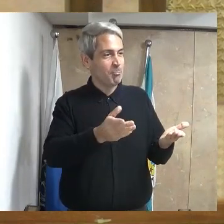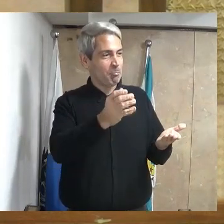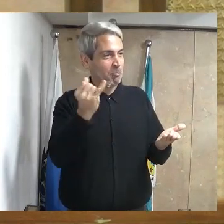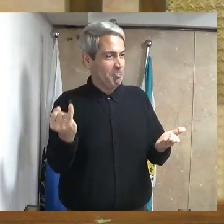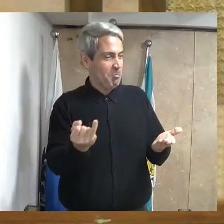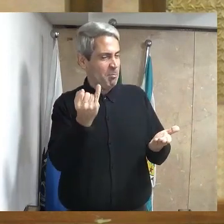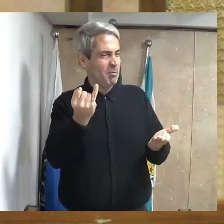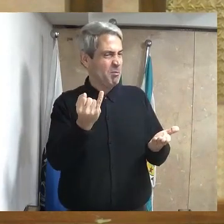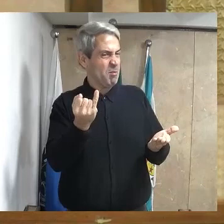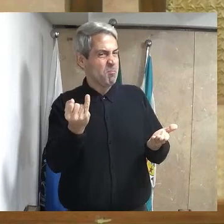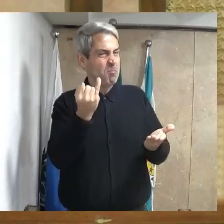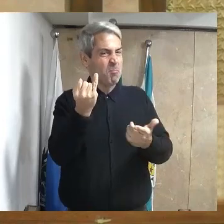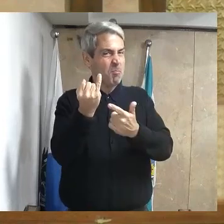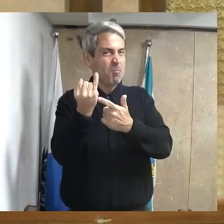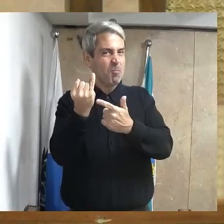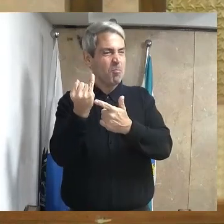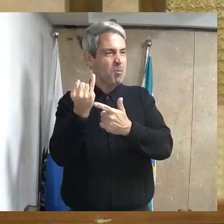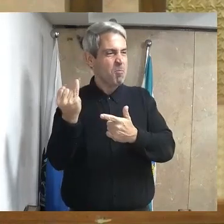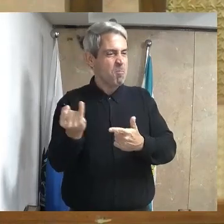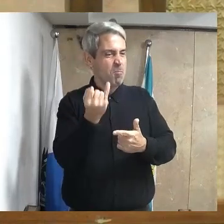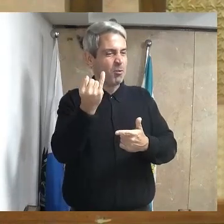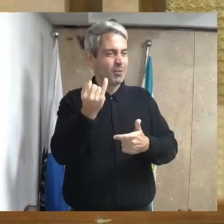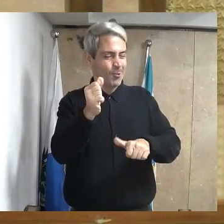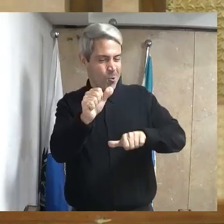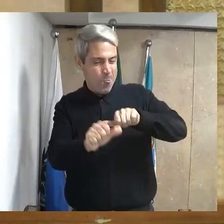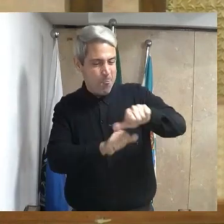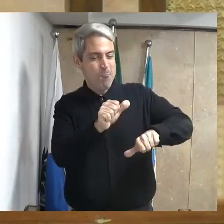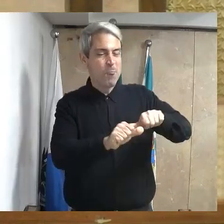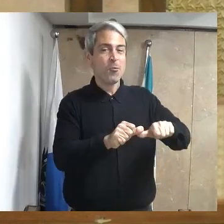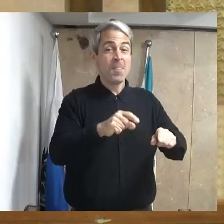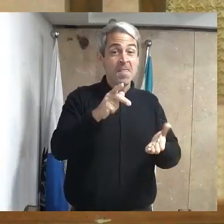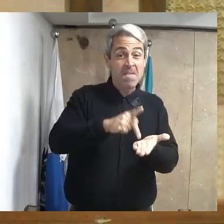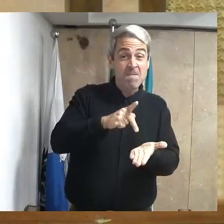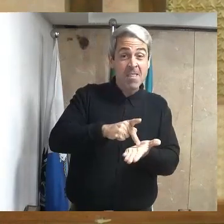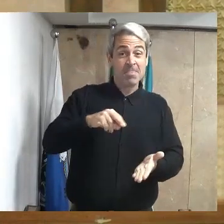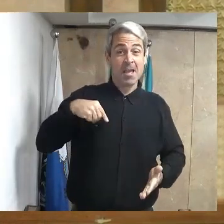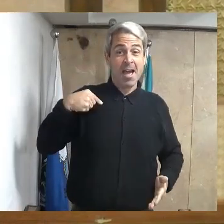Não são emblemáticos, essas figuras que transformam a vida das pessoas.